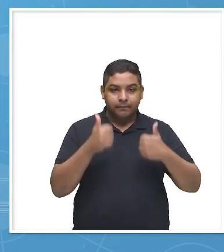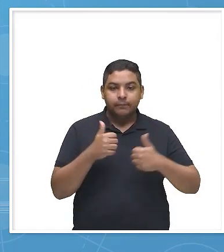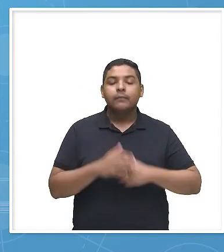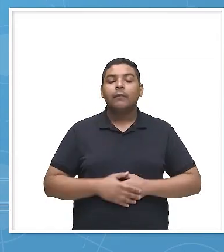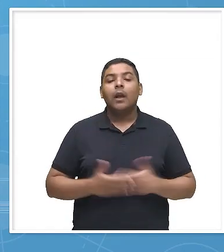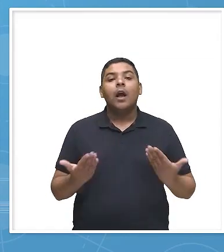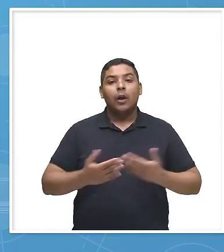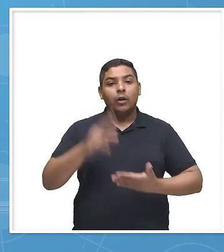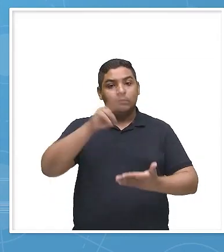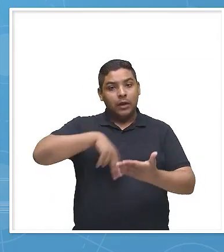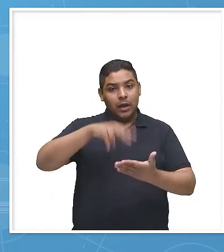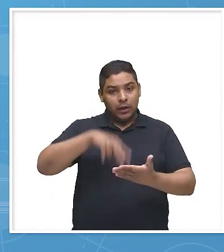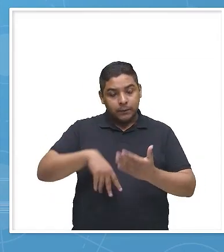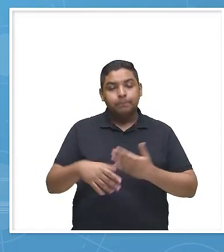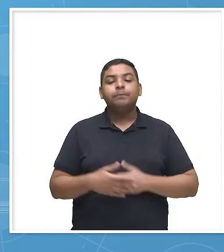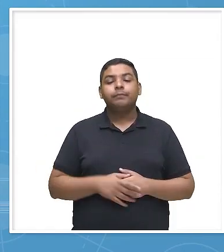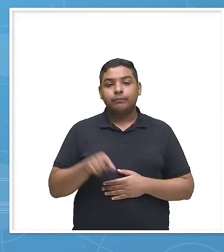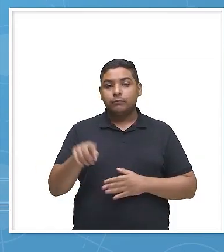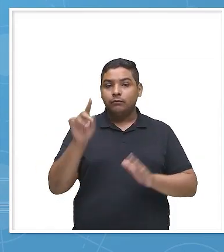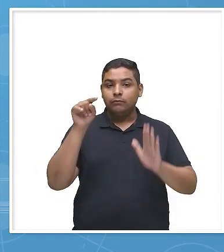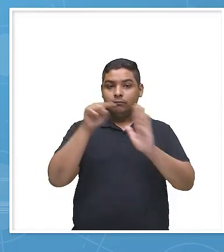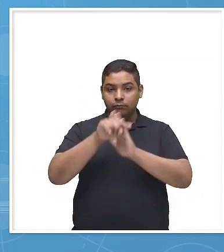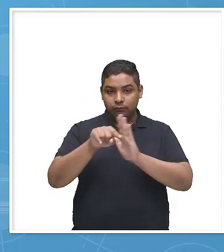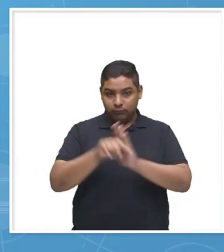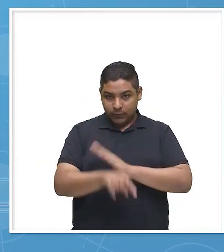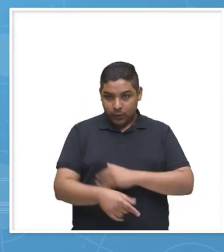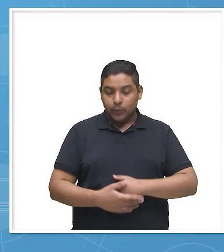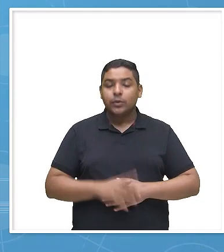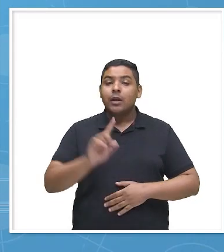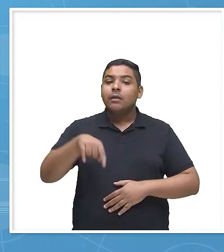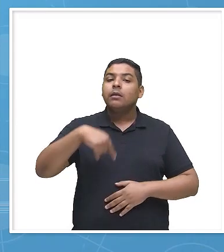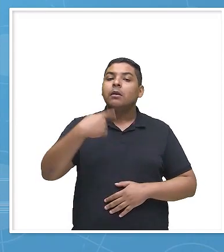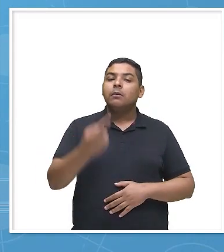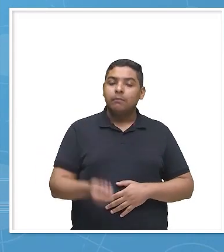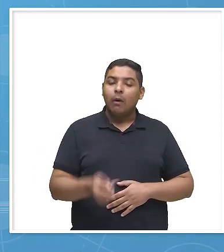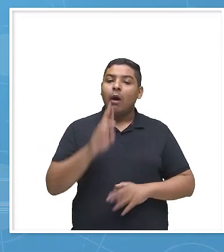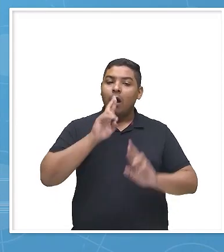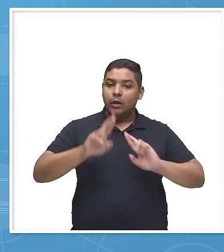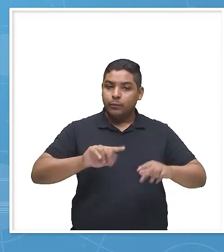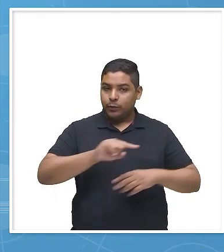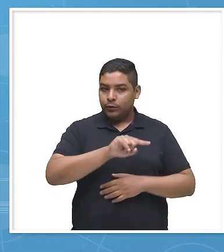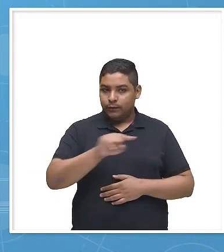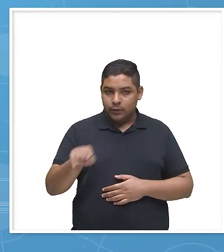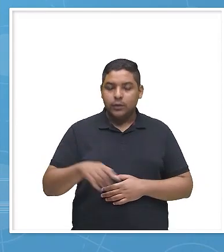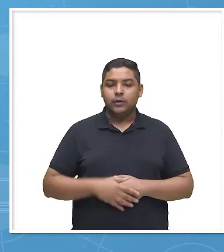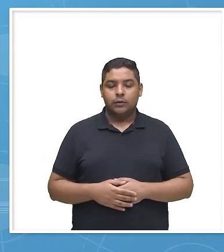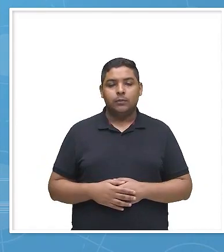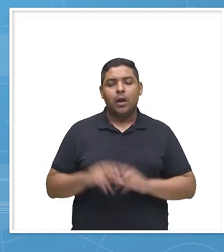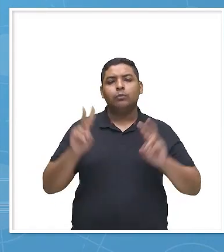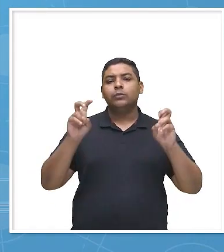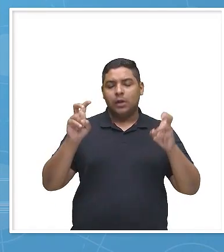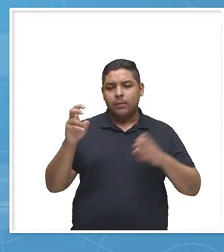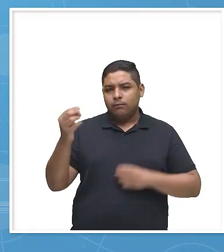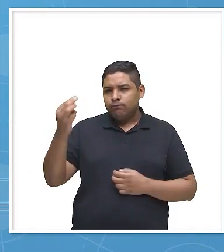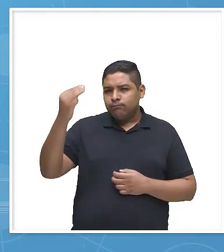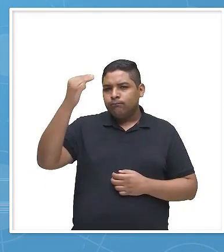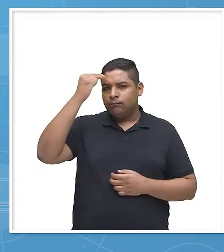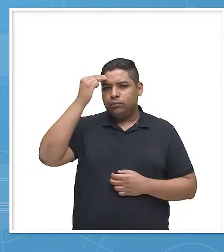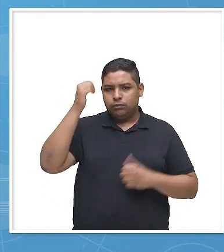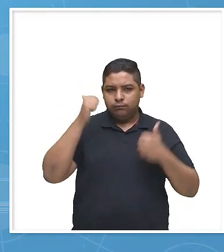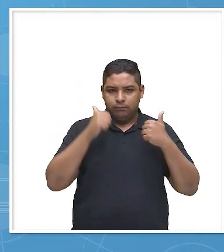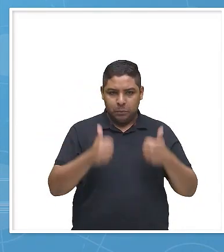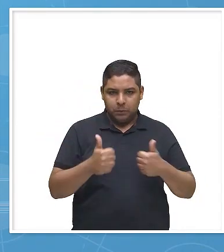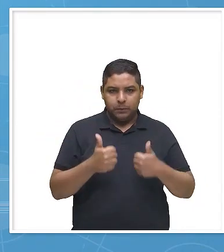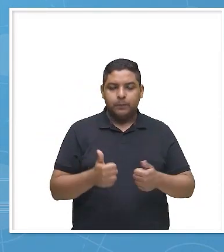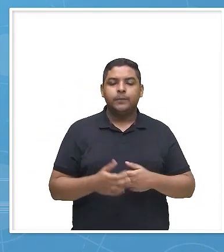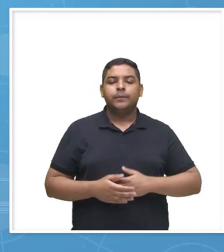eu vou ler a questão, vou reler a questão para vocês, para a gente ter o assunto em dia, para a gente ter o que comentar aqui. Vamos lá, gente, na tela a